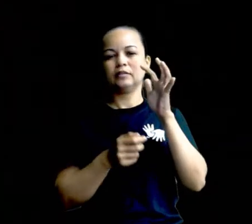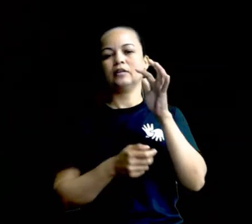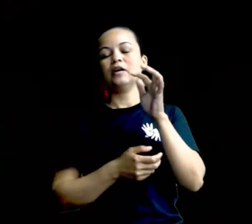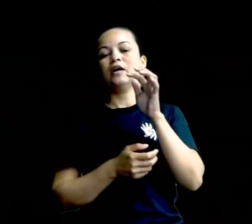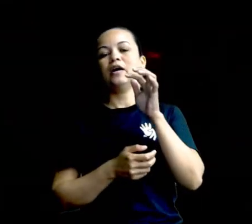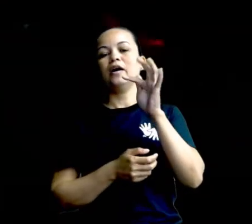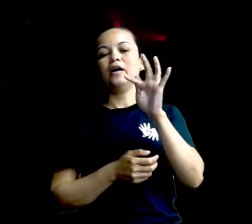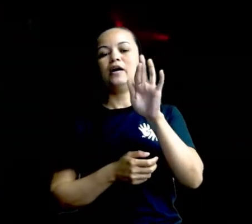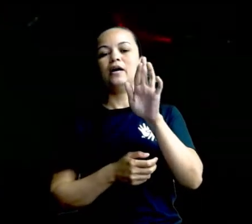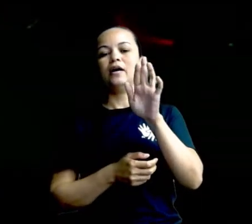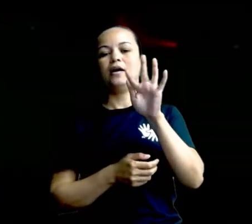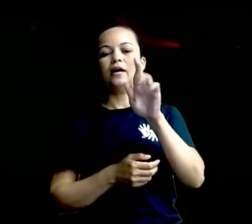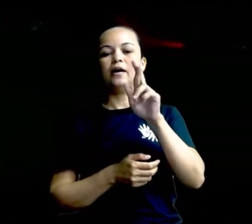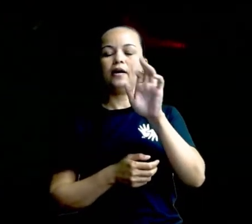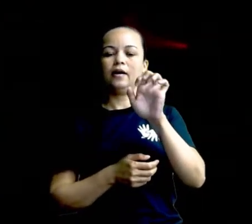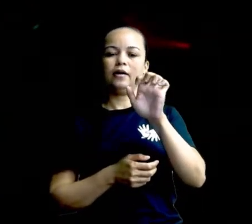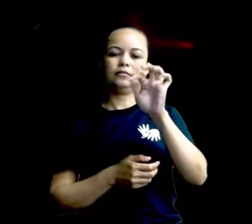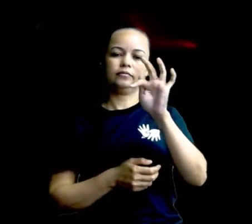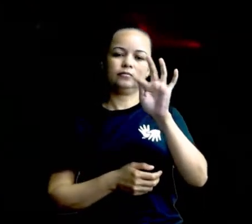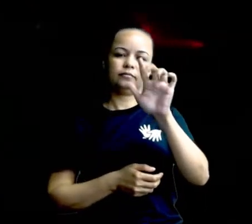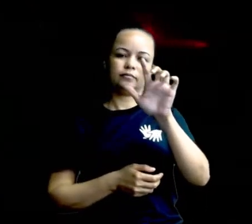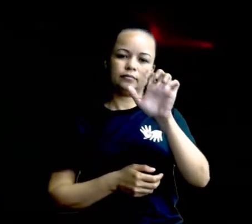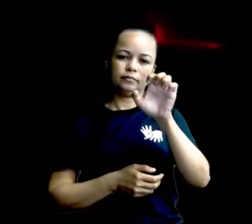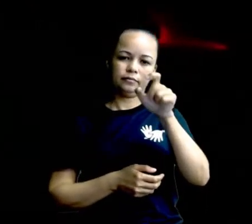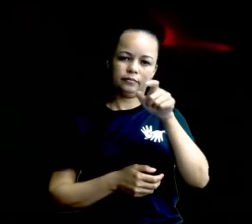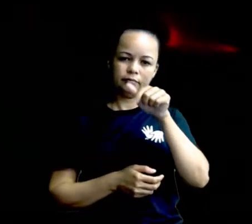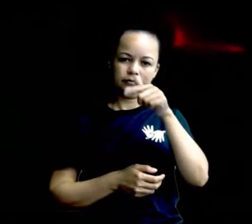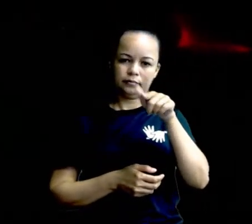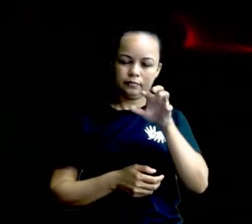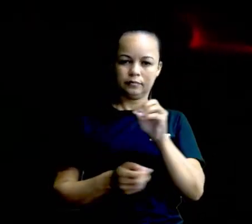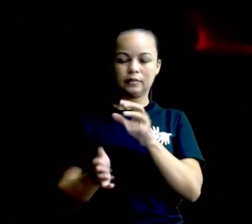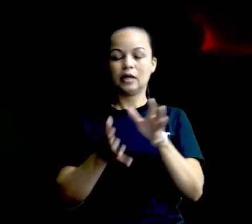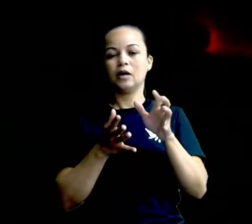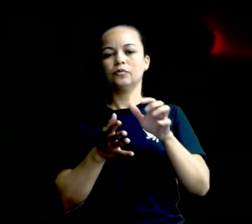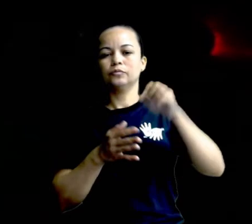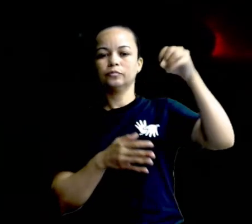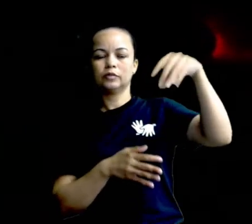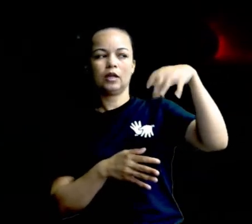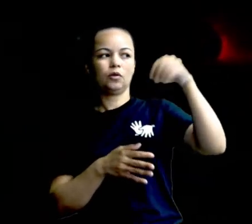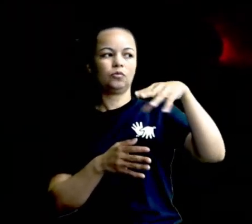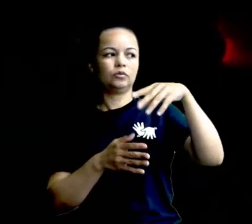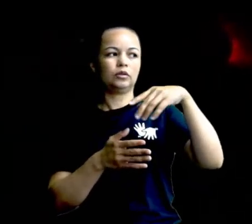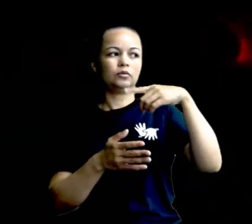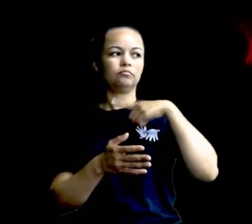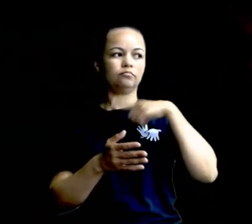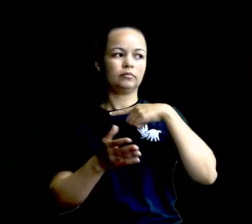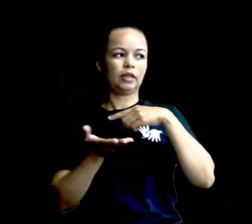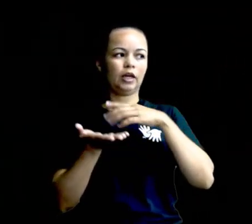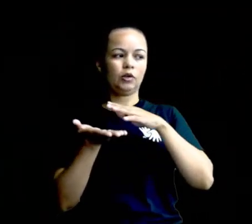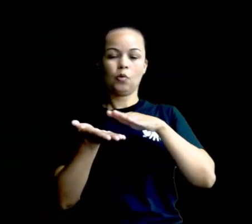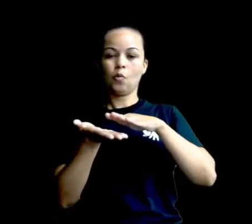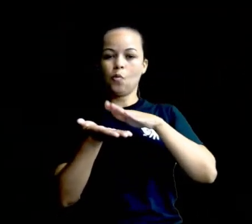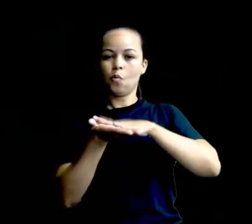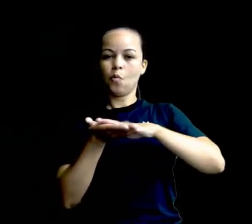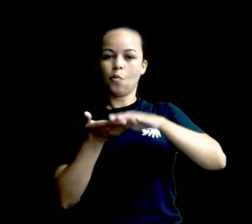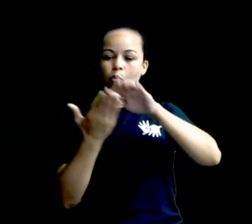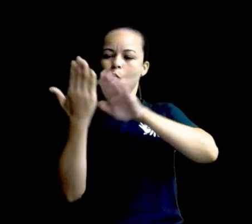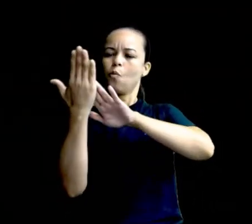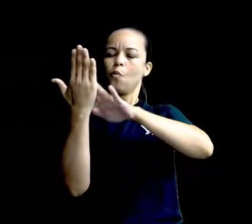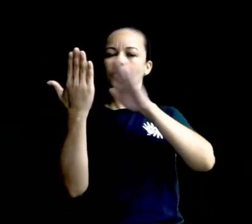Observa aqui qual foi da reflexão da luz. Lembra qual foi da reflexão da luz? Olha, eu tenho uma superfície polida, que é esse espelho aqui,